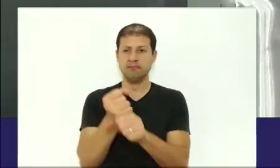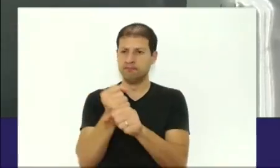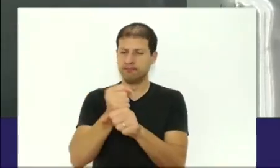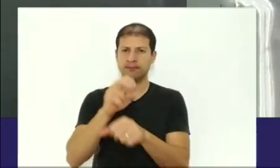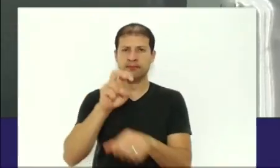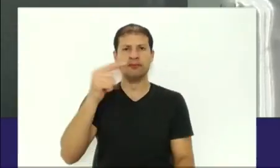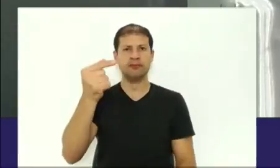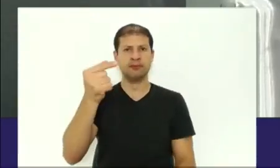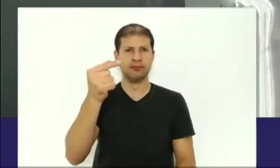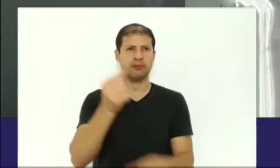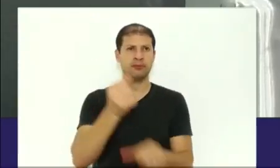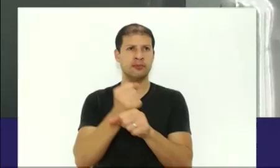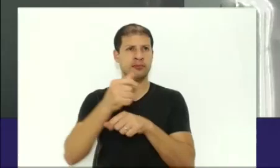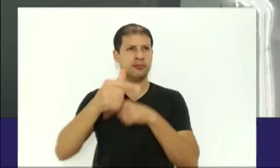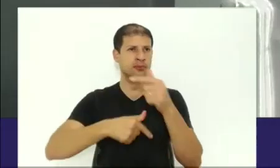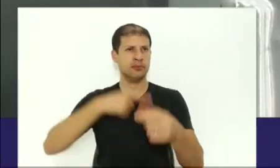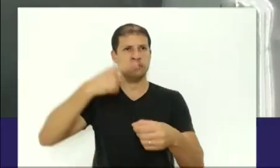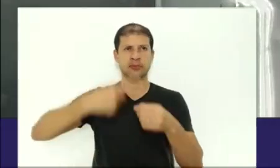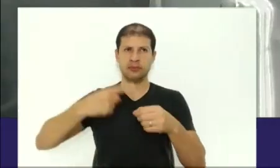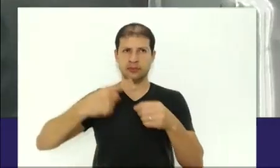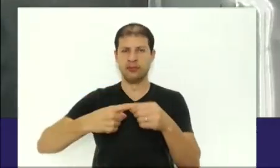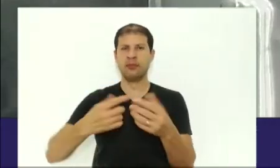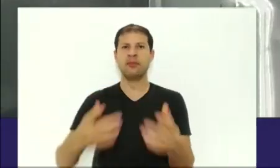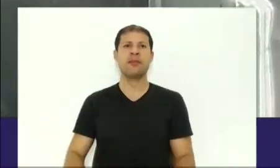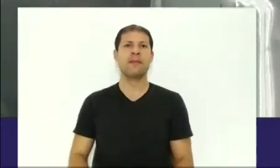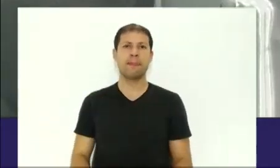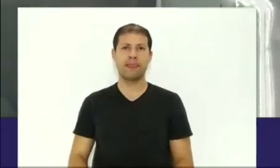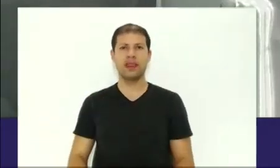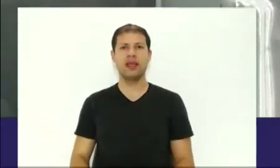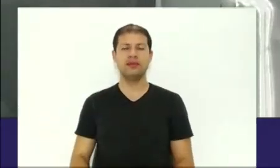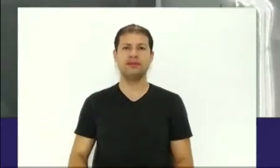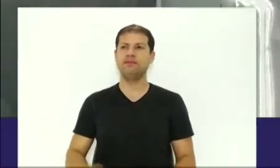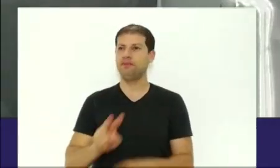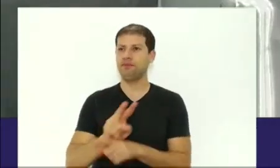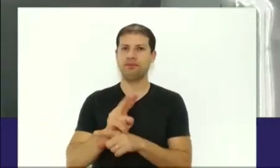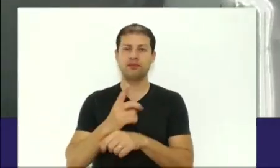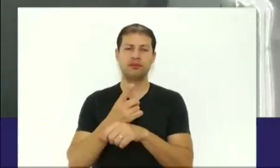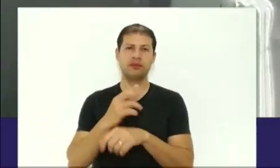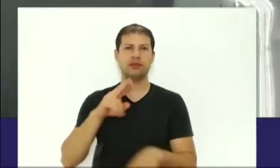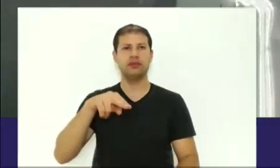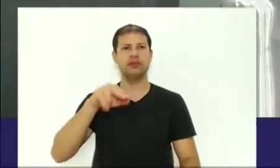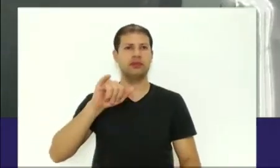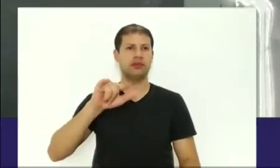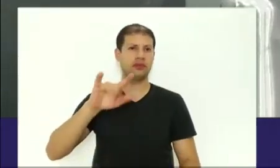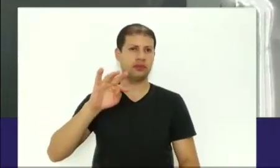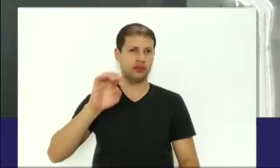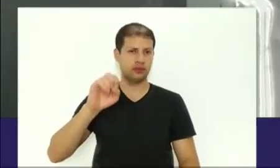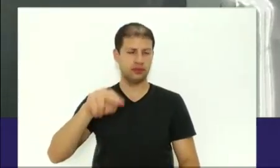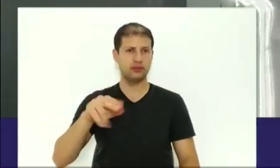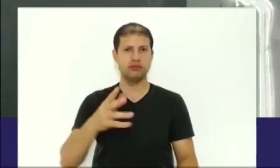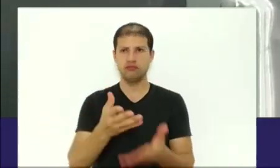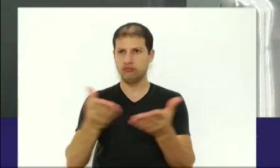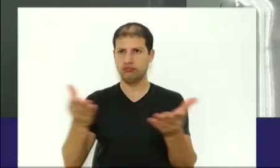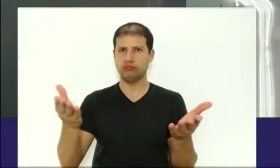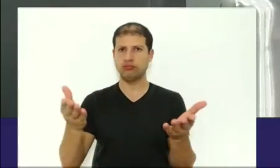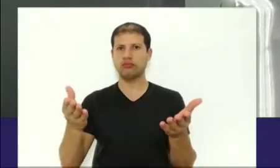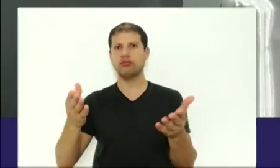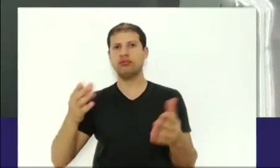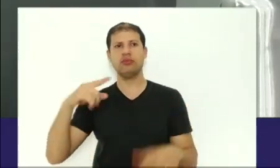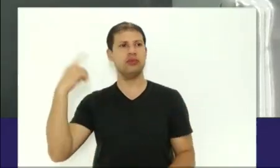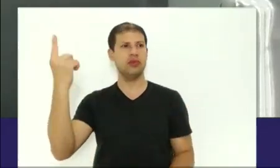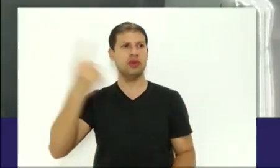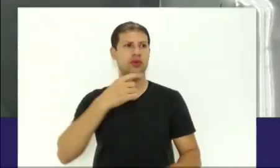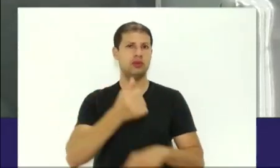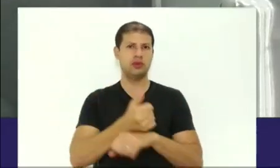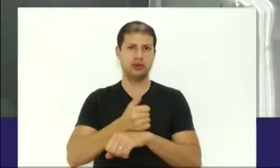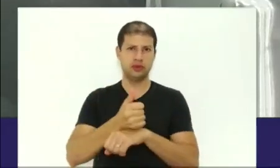de trabalho no nosso município. E, em nome do Dr. Newton Colense, cumprimento todos os profissionais do